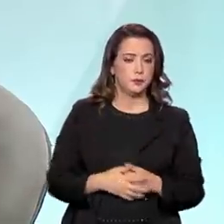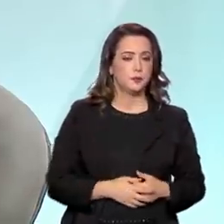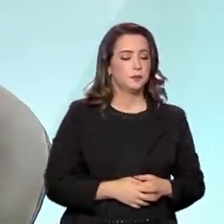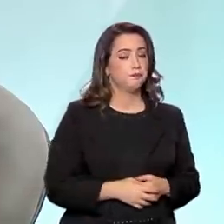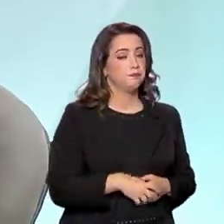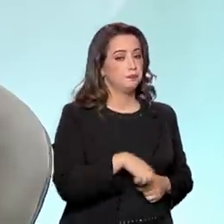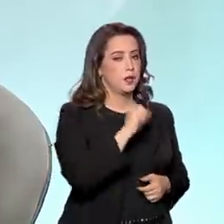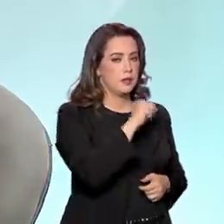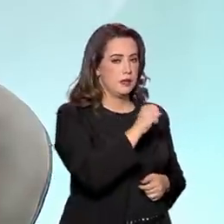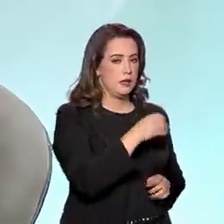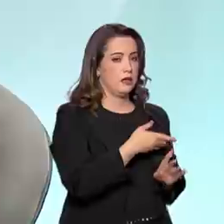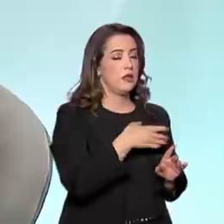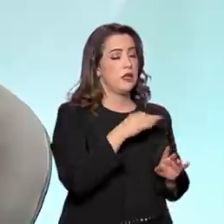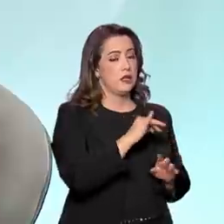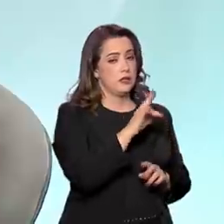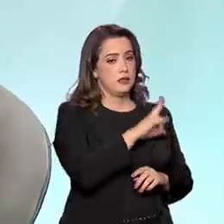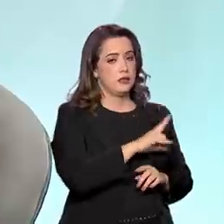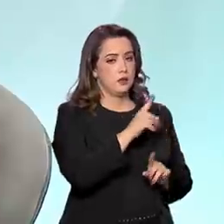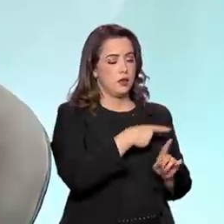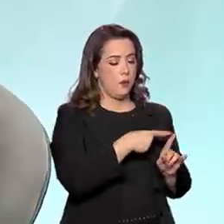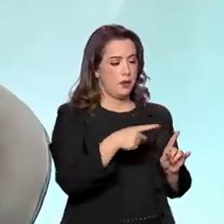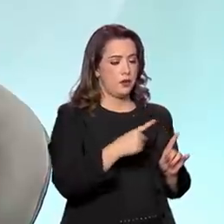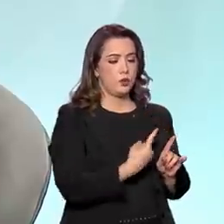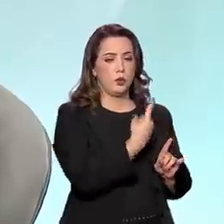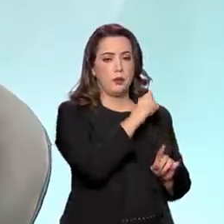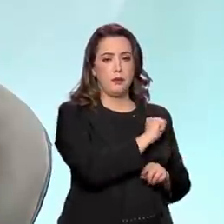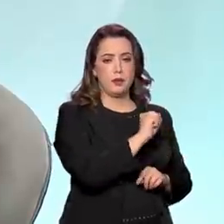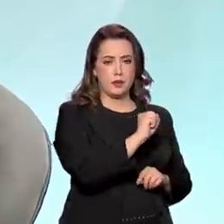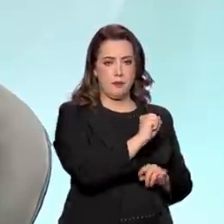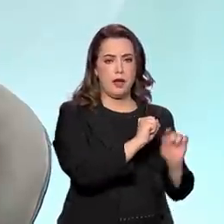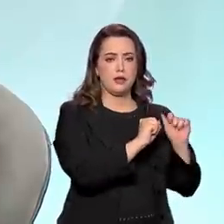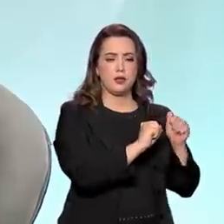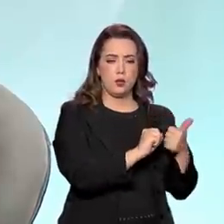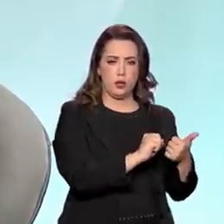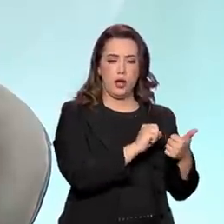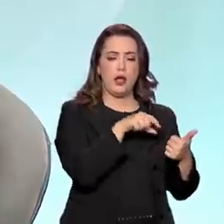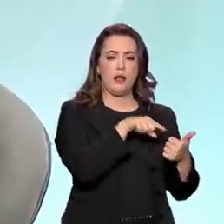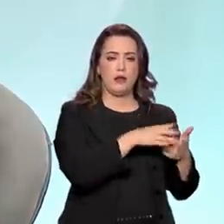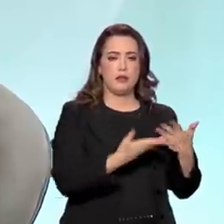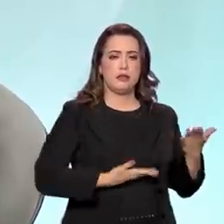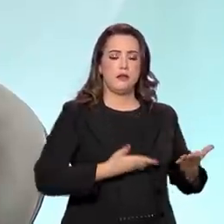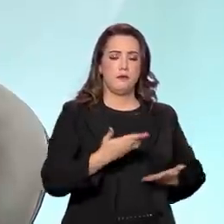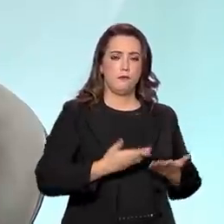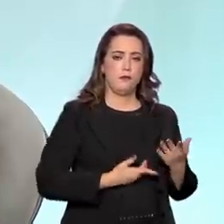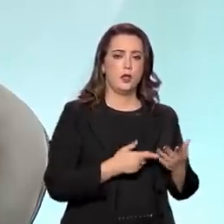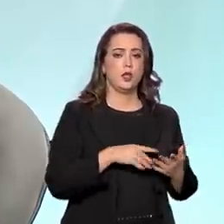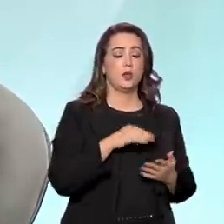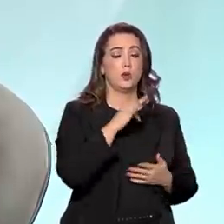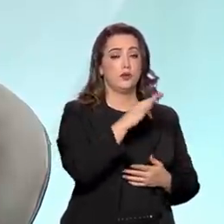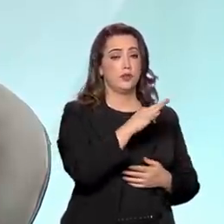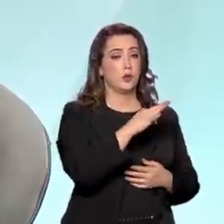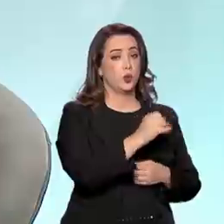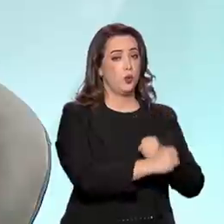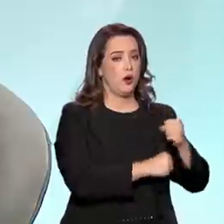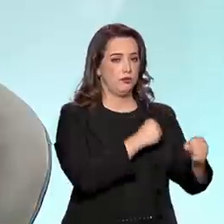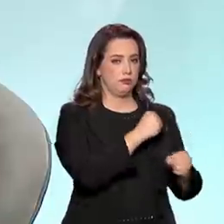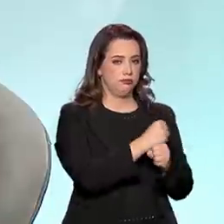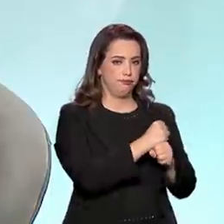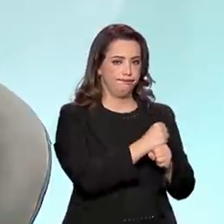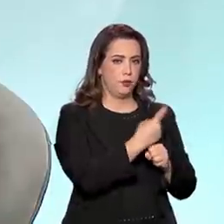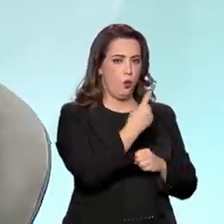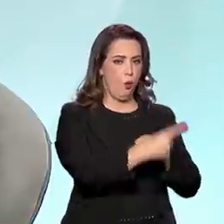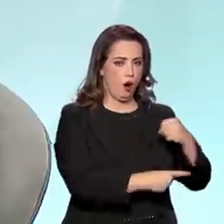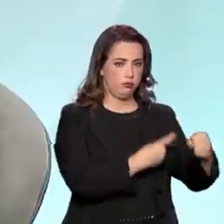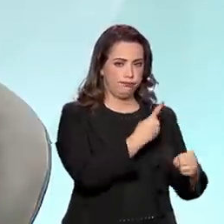nesse período correto né que eu conheço semestre ele vai ser e se for servir no ano subsequente se